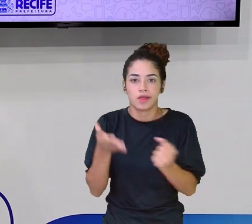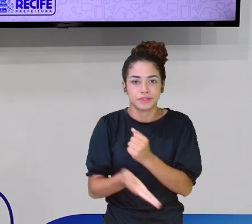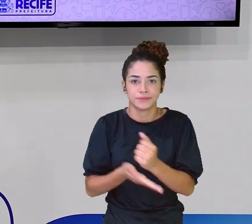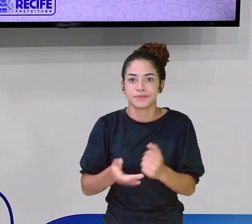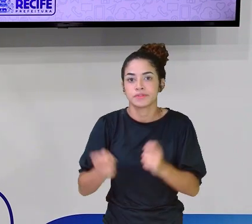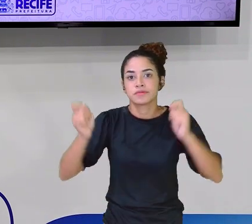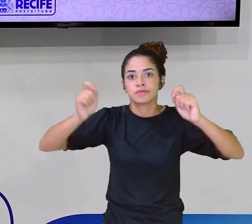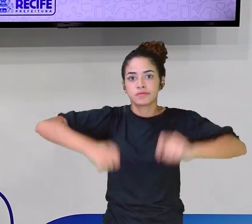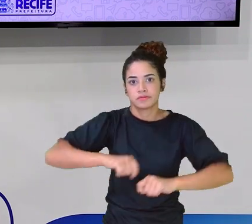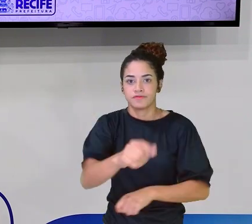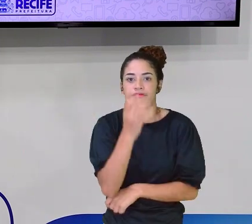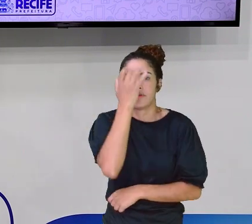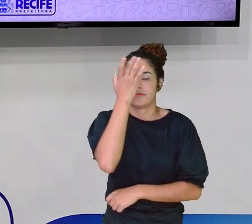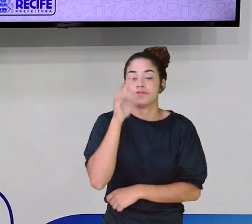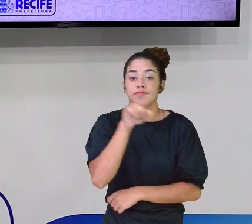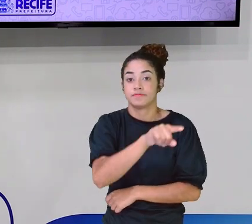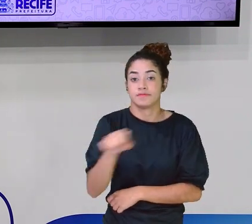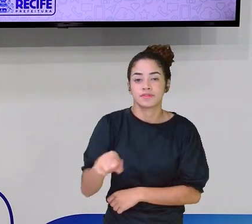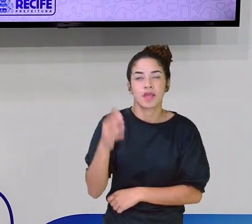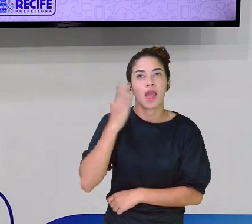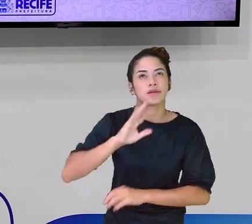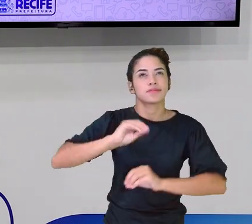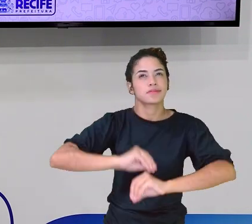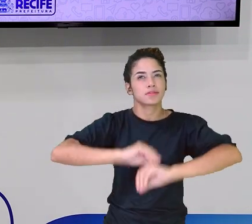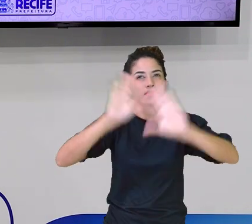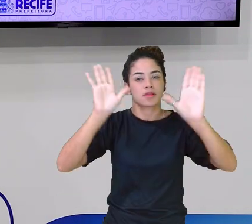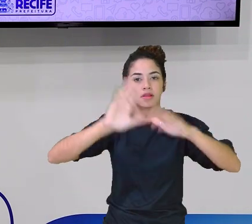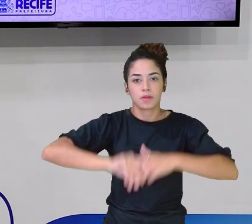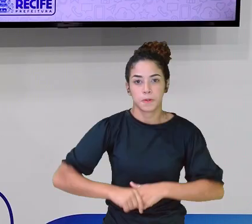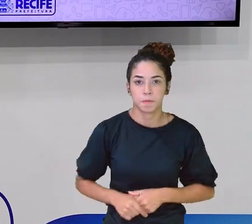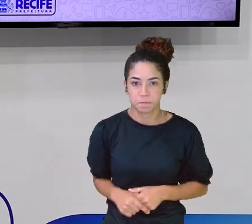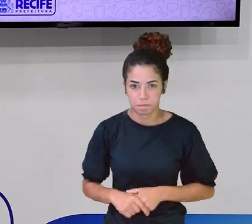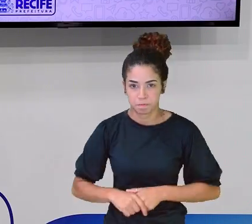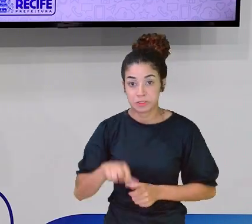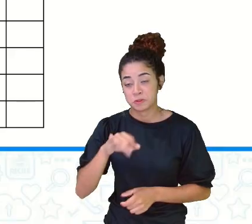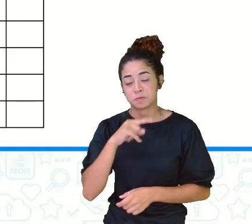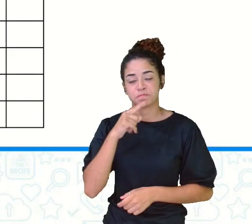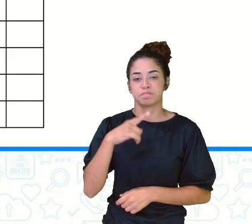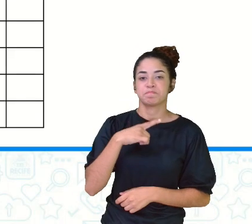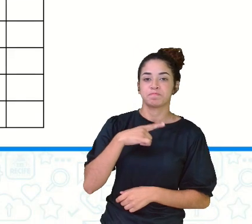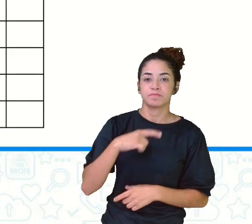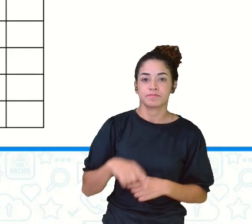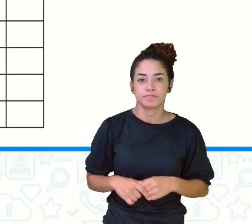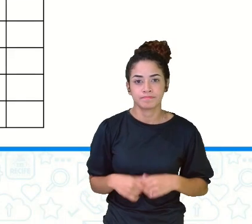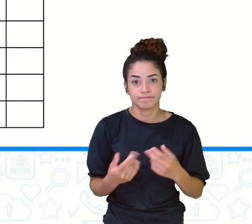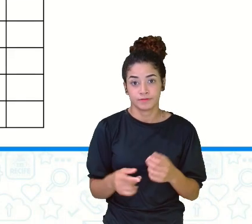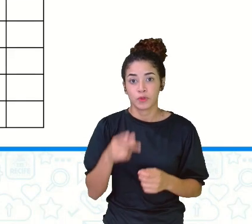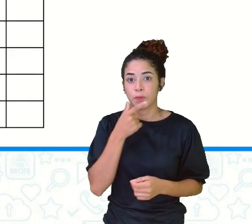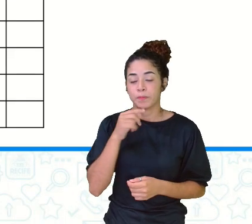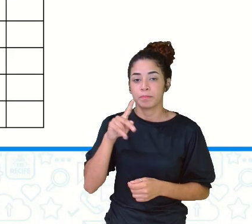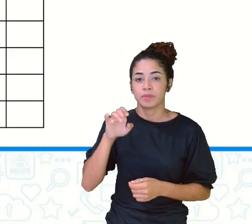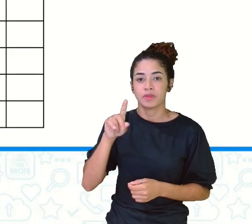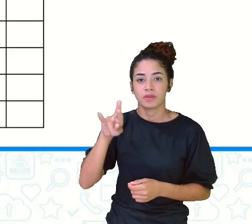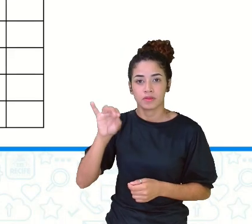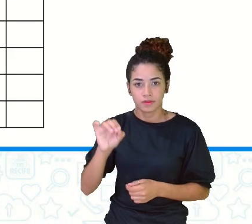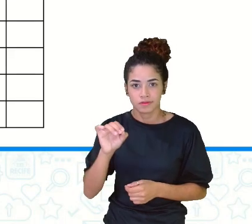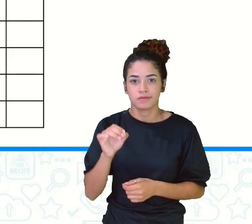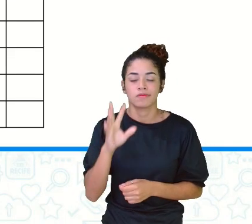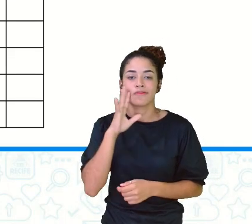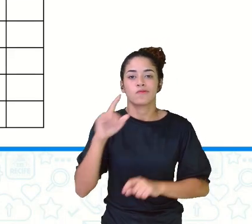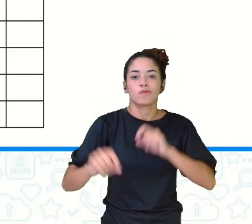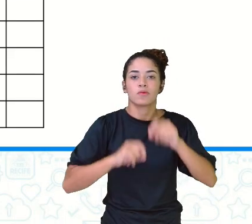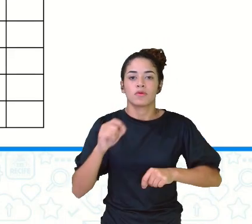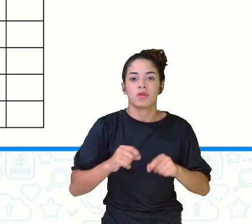que vai ficar bem fácil para clarear você que está em dúvida. Pedro resolveu plantar uma horta no quintal de sua